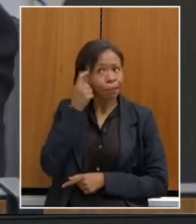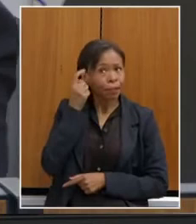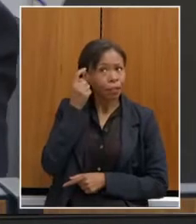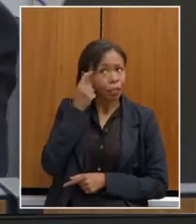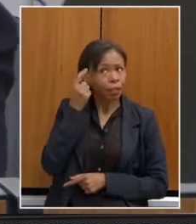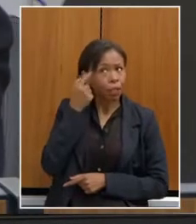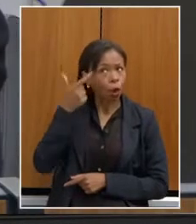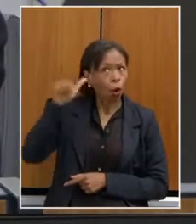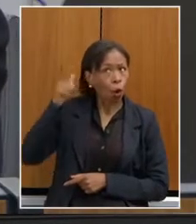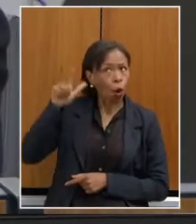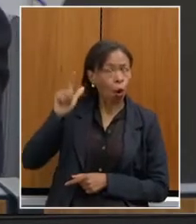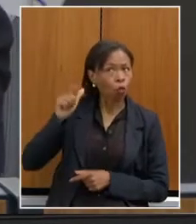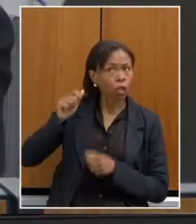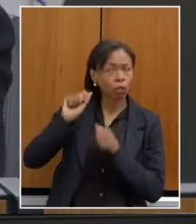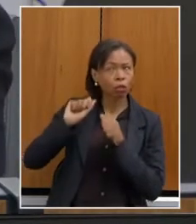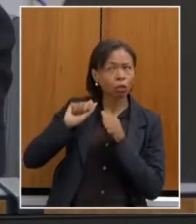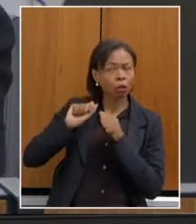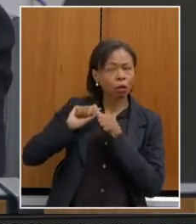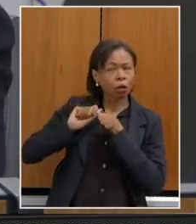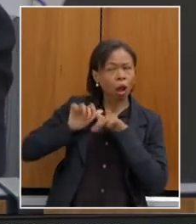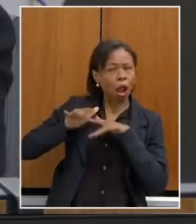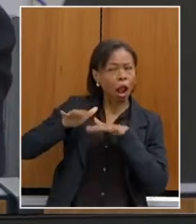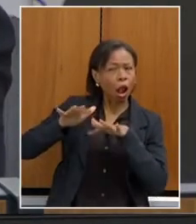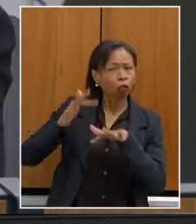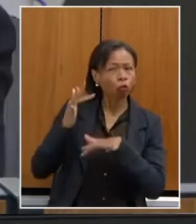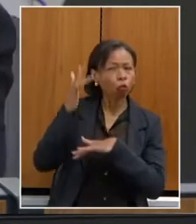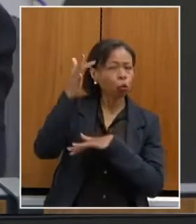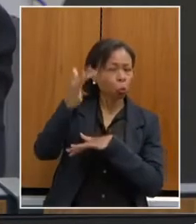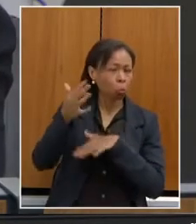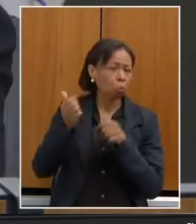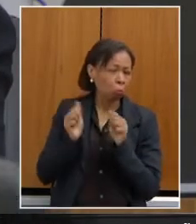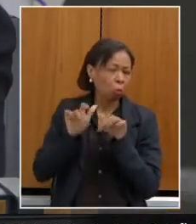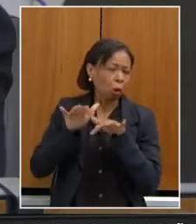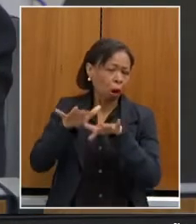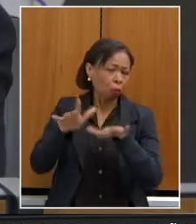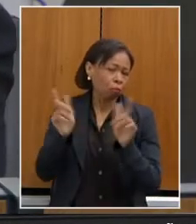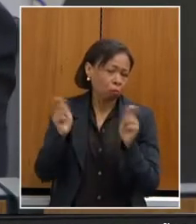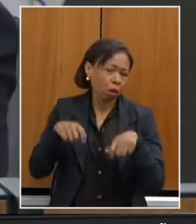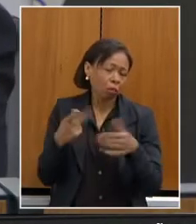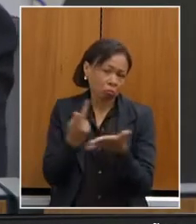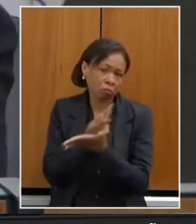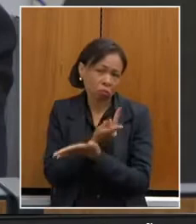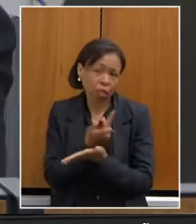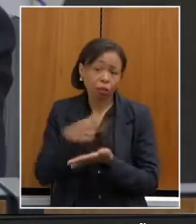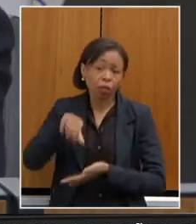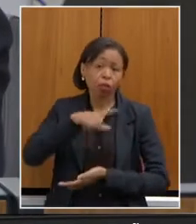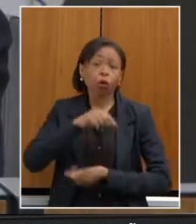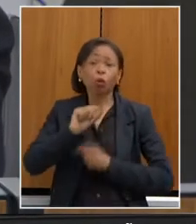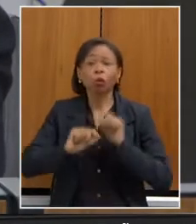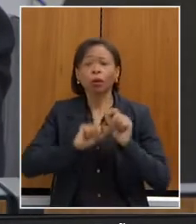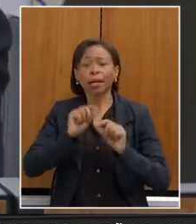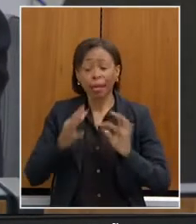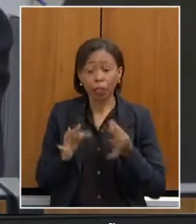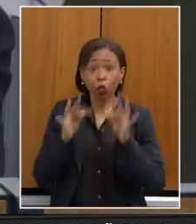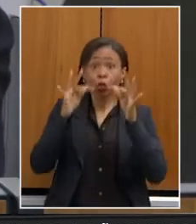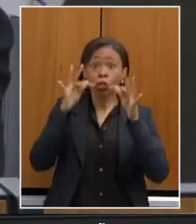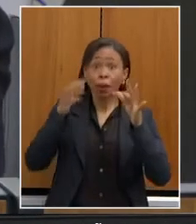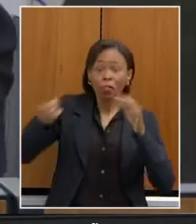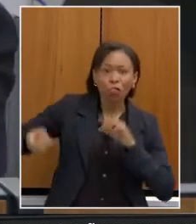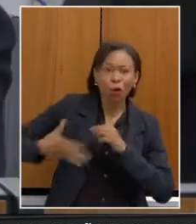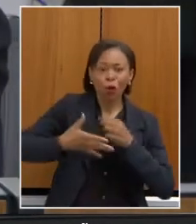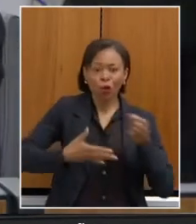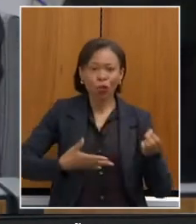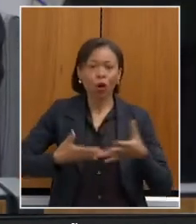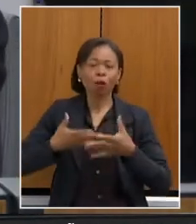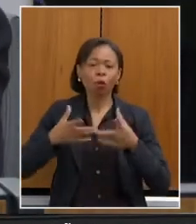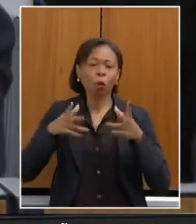outras pandemias a que podem vir, que a gente consiga, então, a transferência de uma tecnologia mais moderna, muito parecida